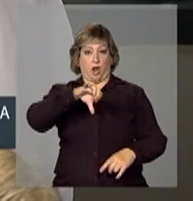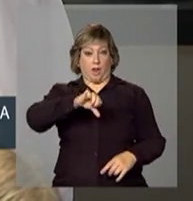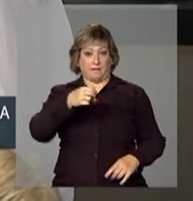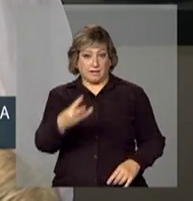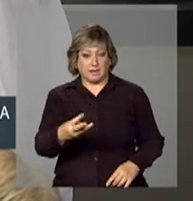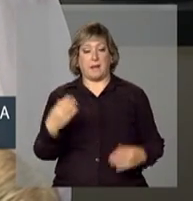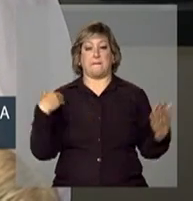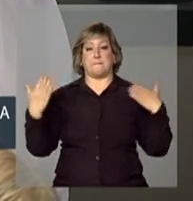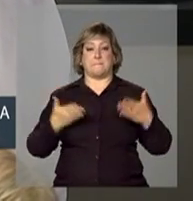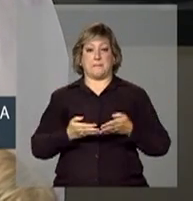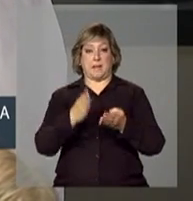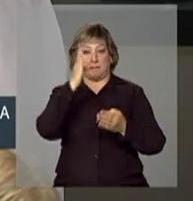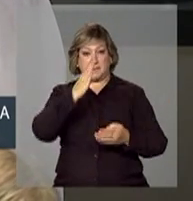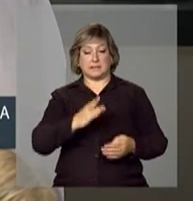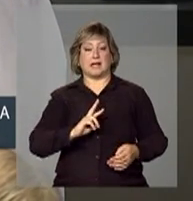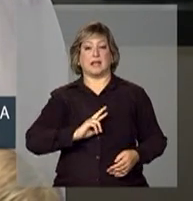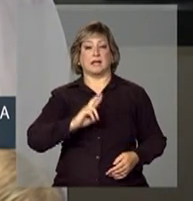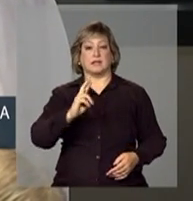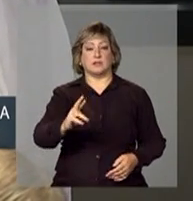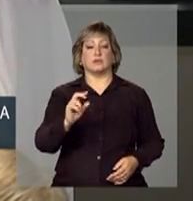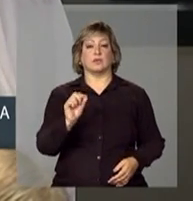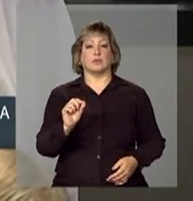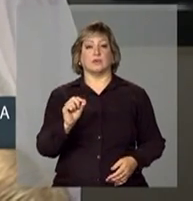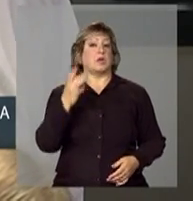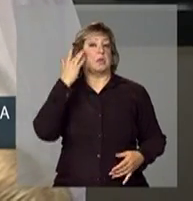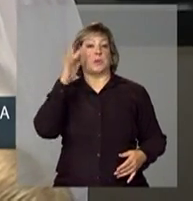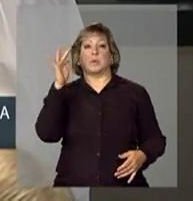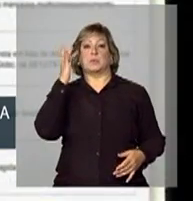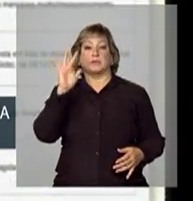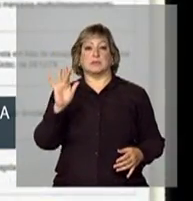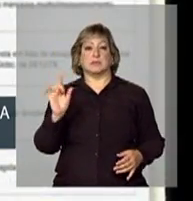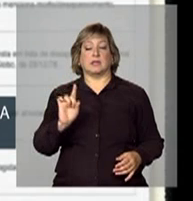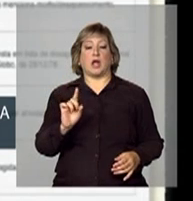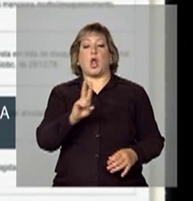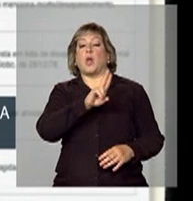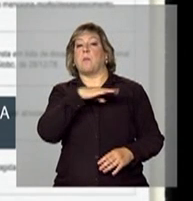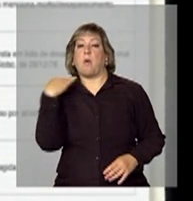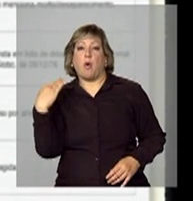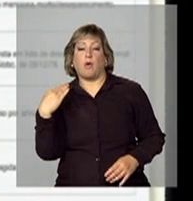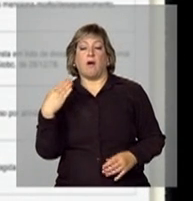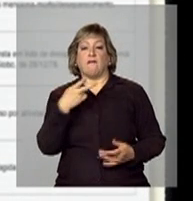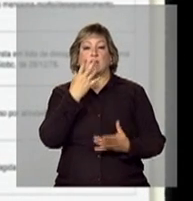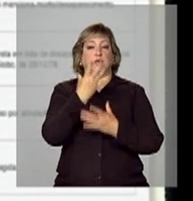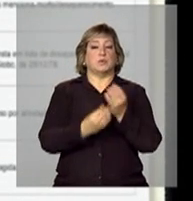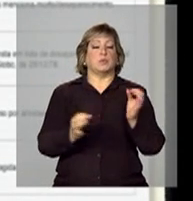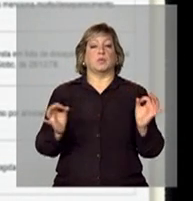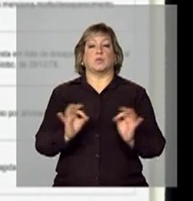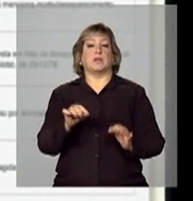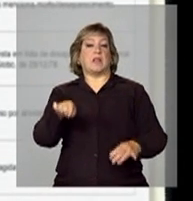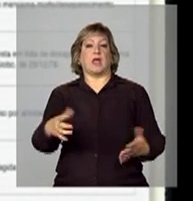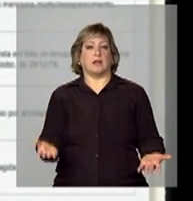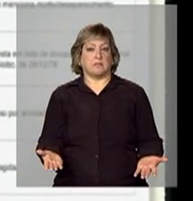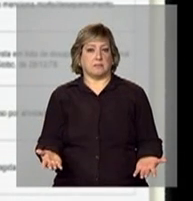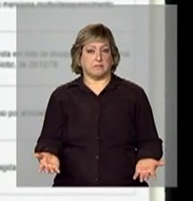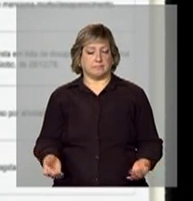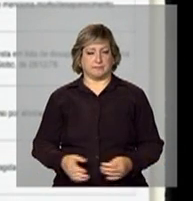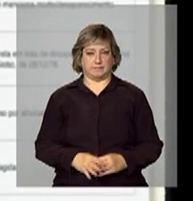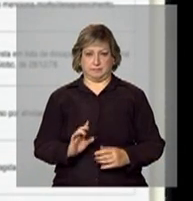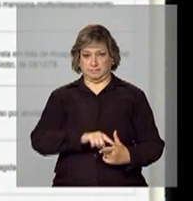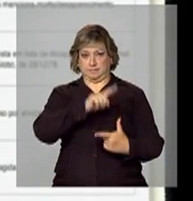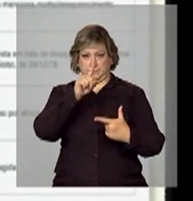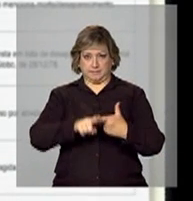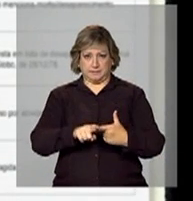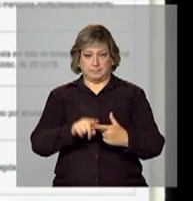Marinha Brasileira respondeu que não sabe, não menciona nem a morte, nem o desaparecimento dele. O